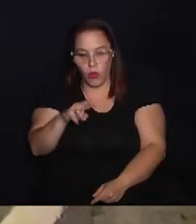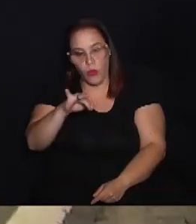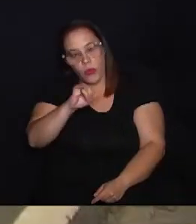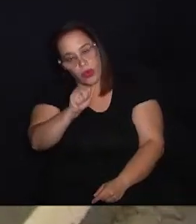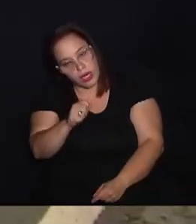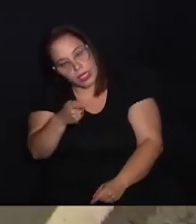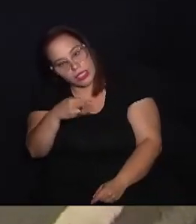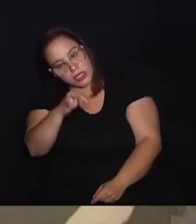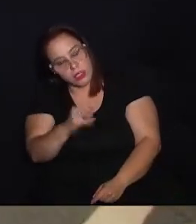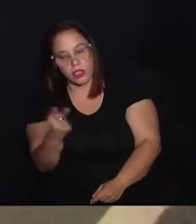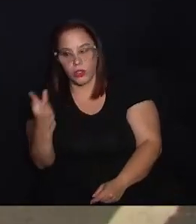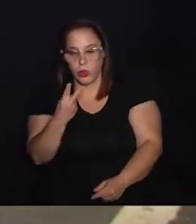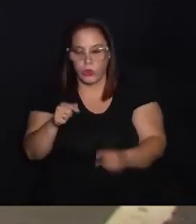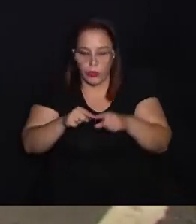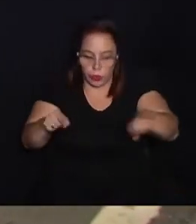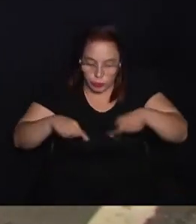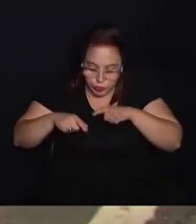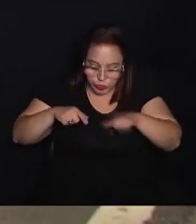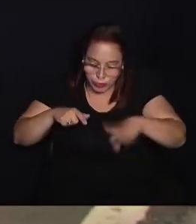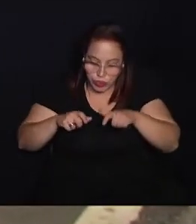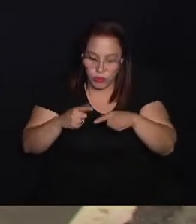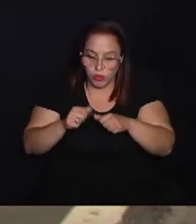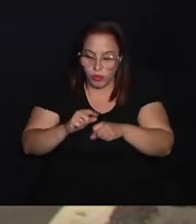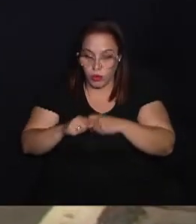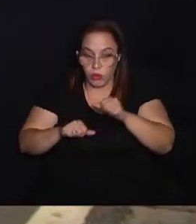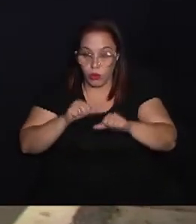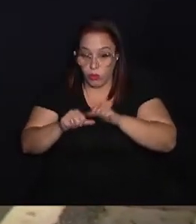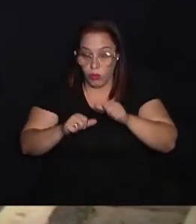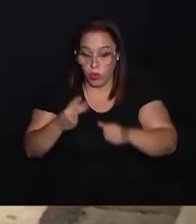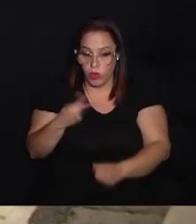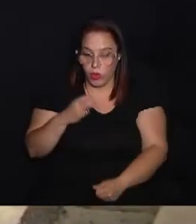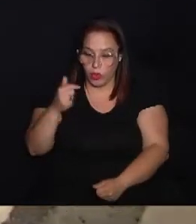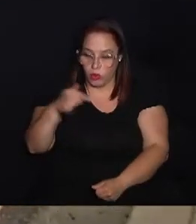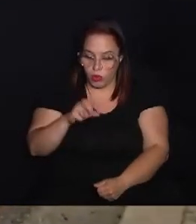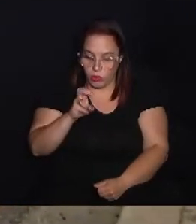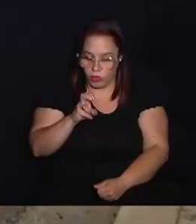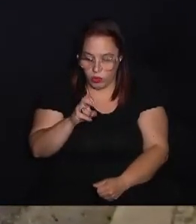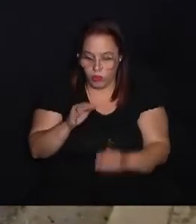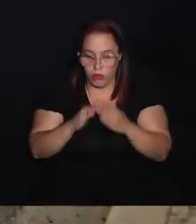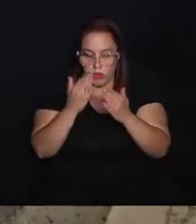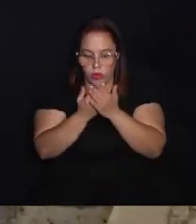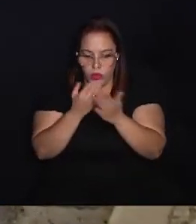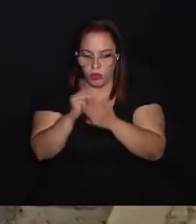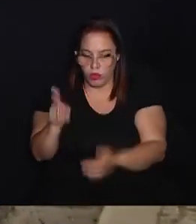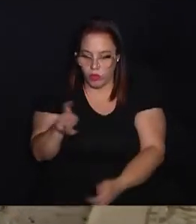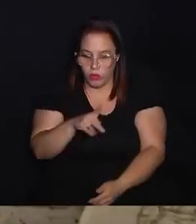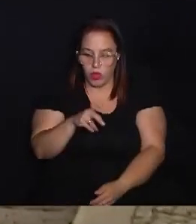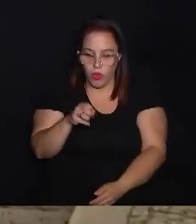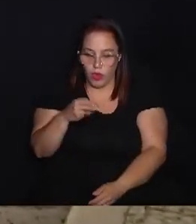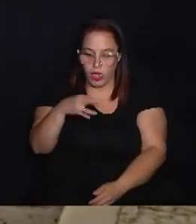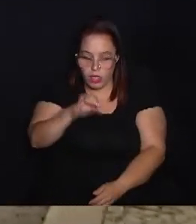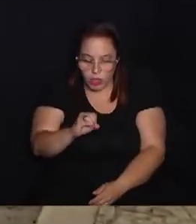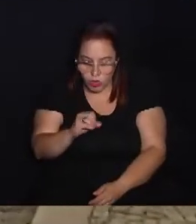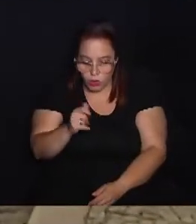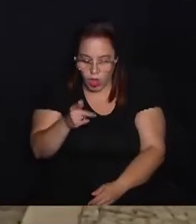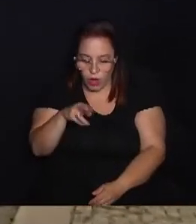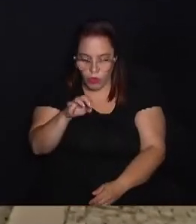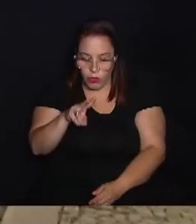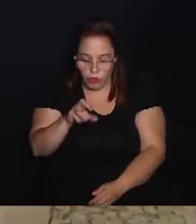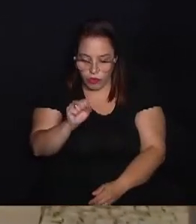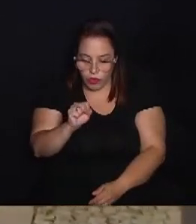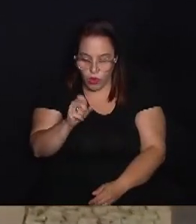Parque Universitário de Viracopos. Também na zona 33 houve 4 escolas que